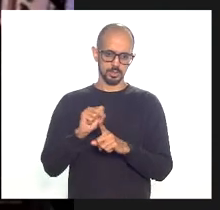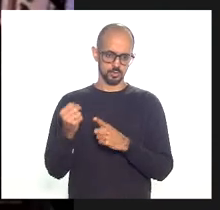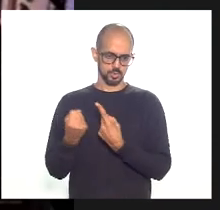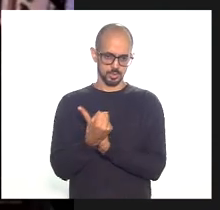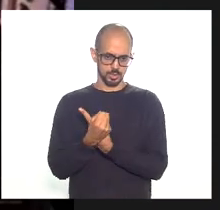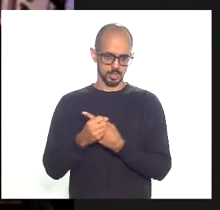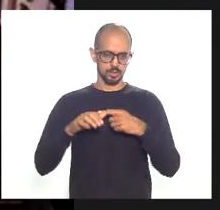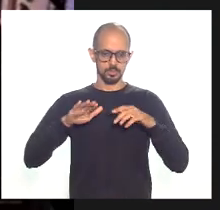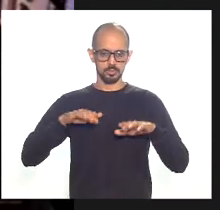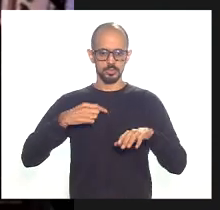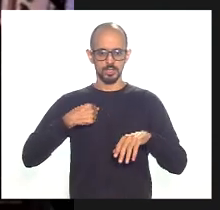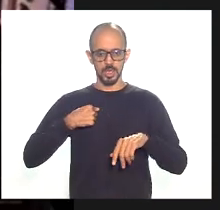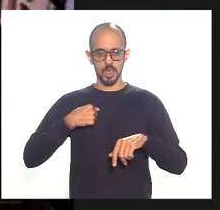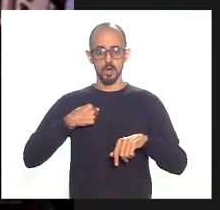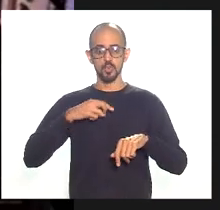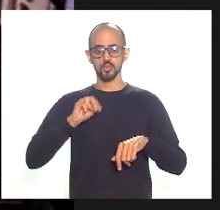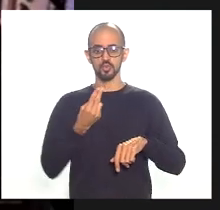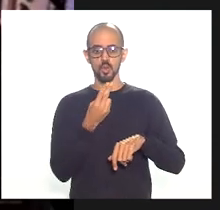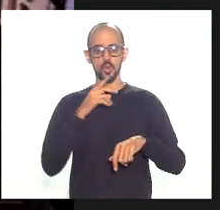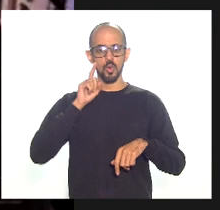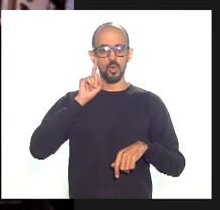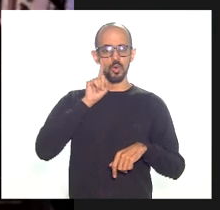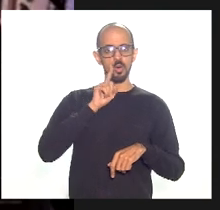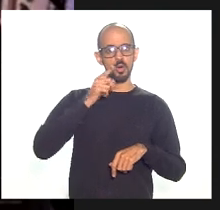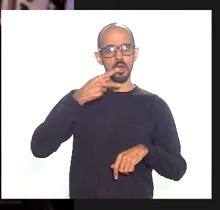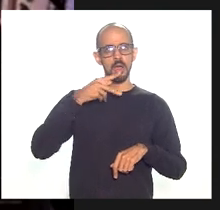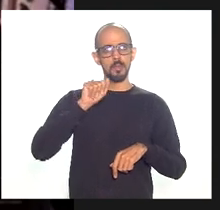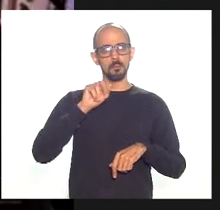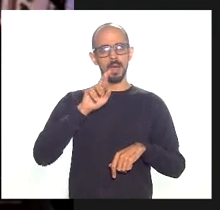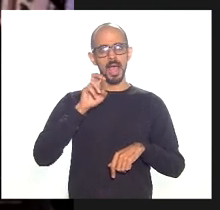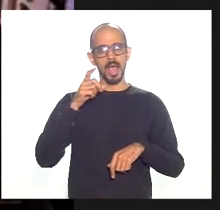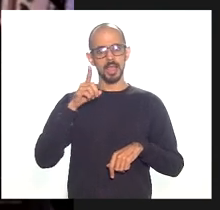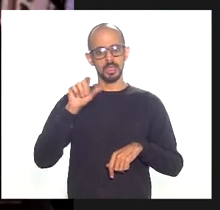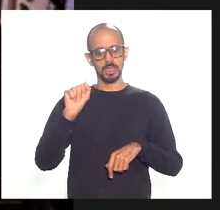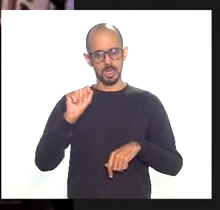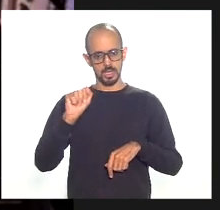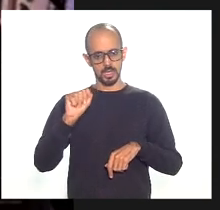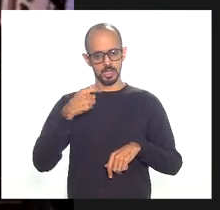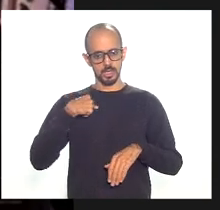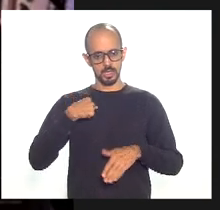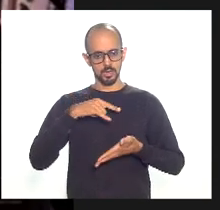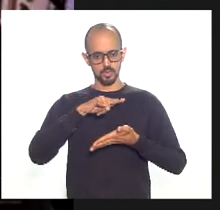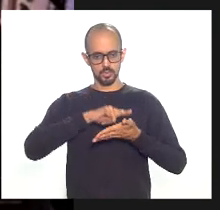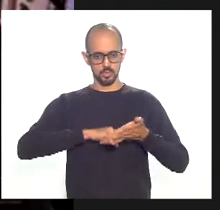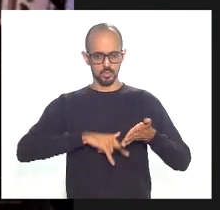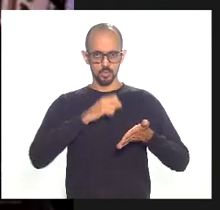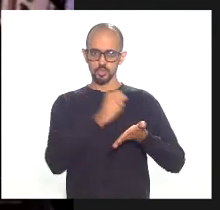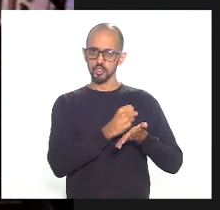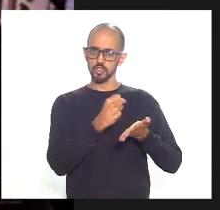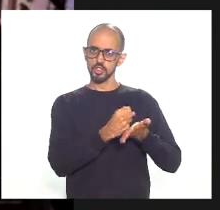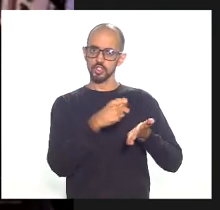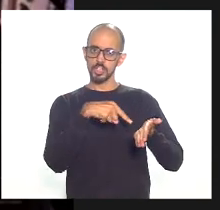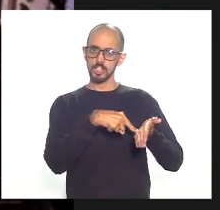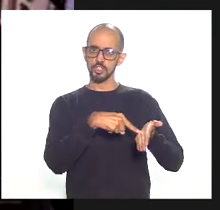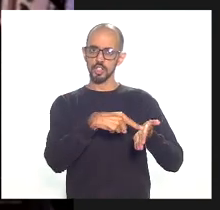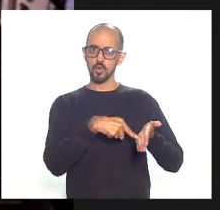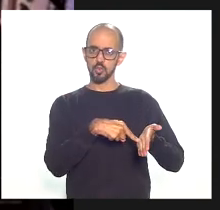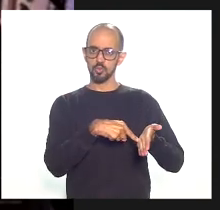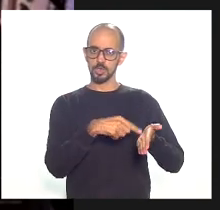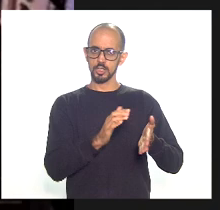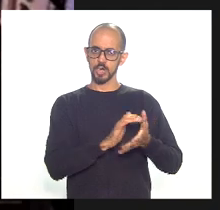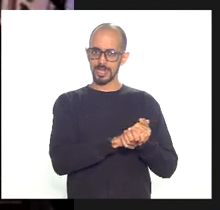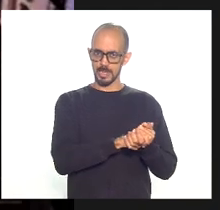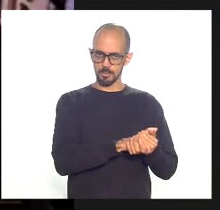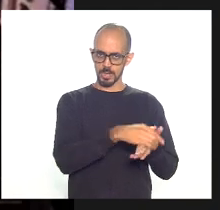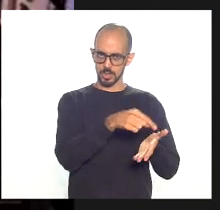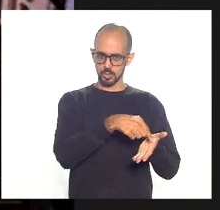sou parda na minha certidão de nascimento, hoje de casamento, e nós